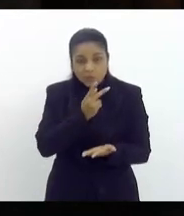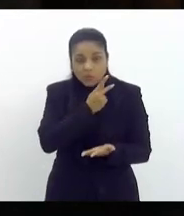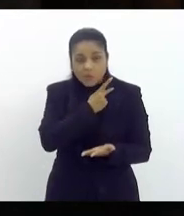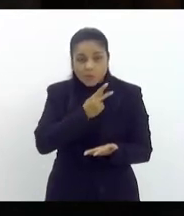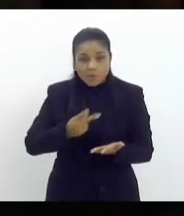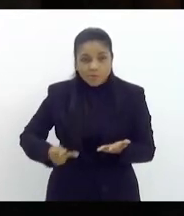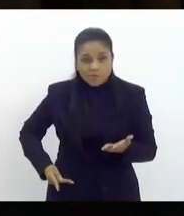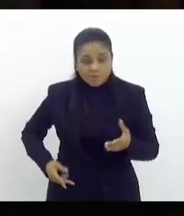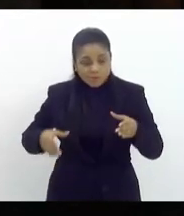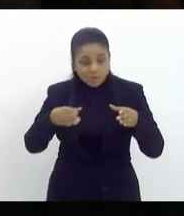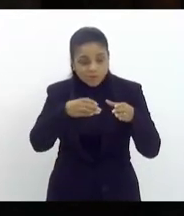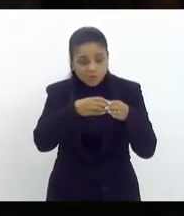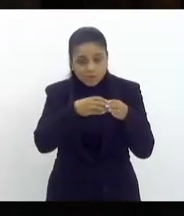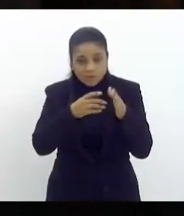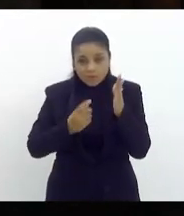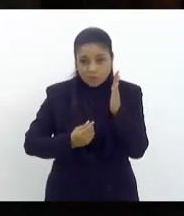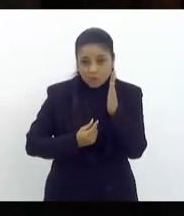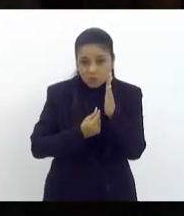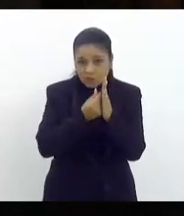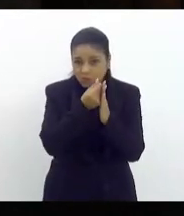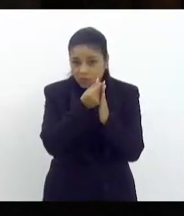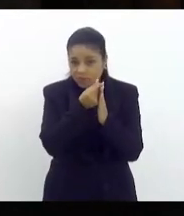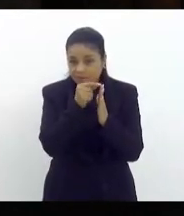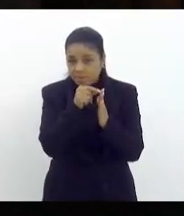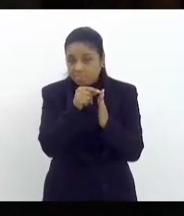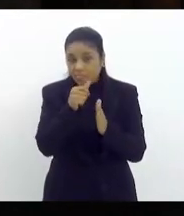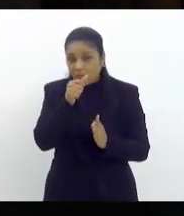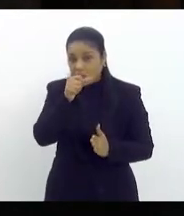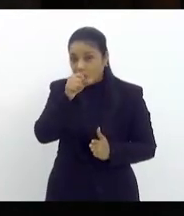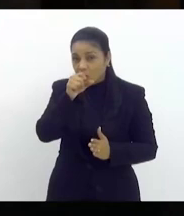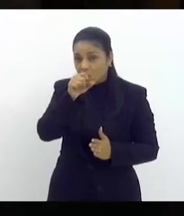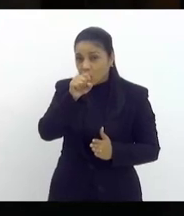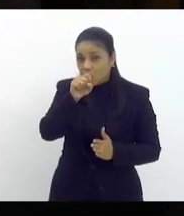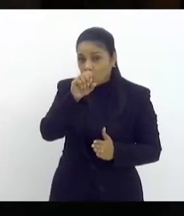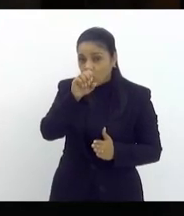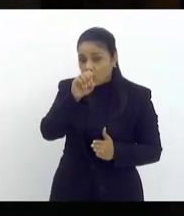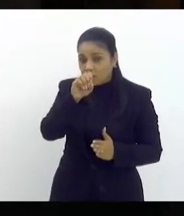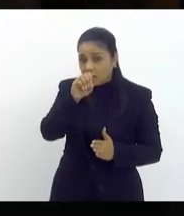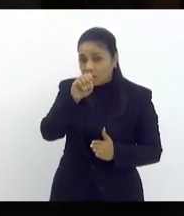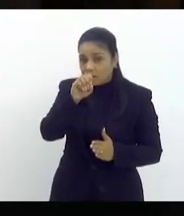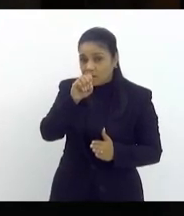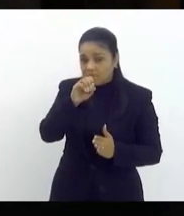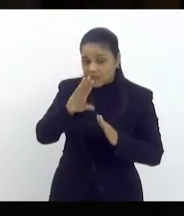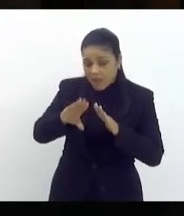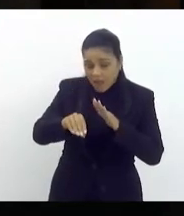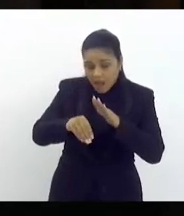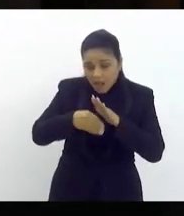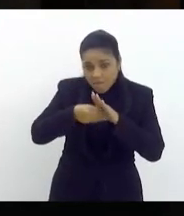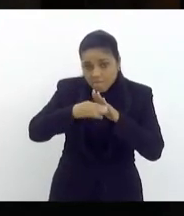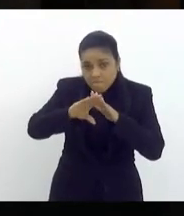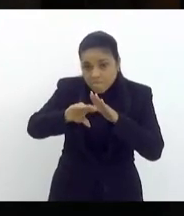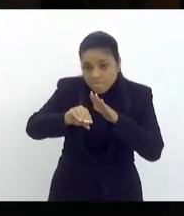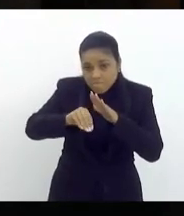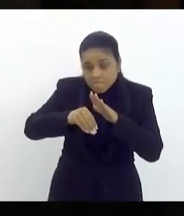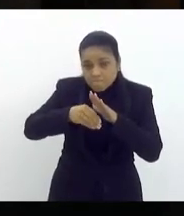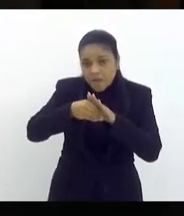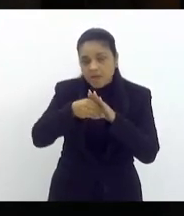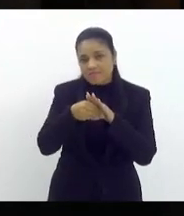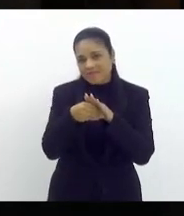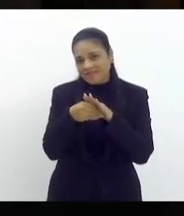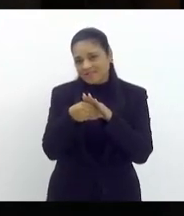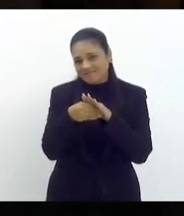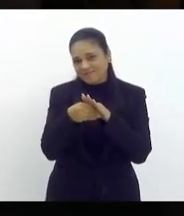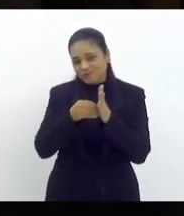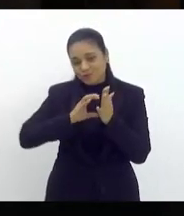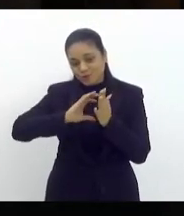de orçamento mais de 80 emendas dos parlamentares de oposição e